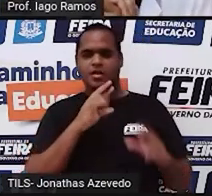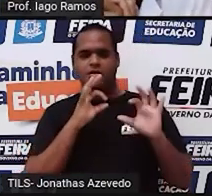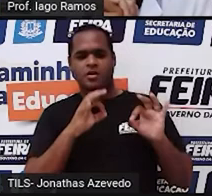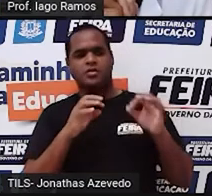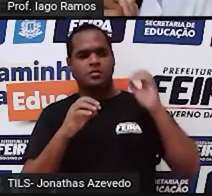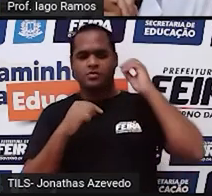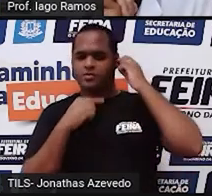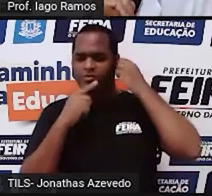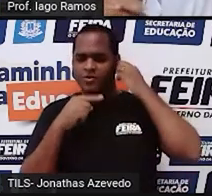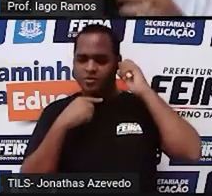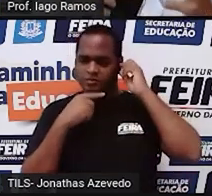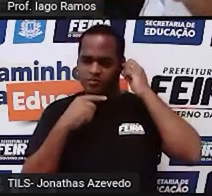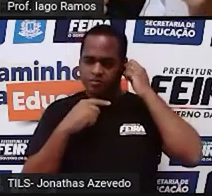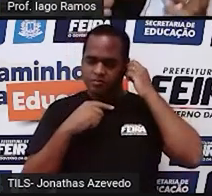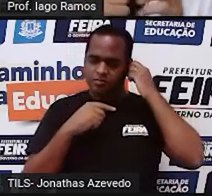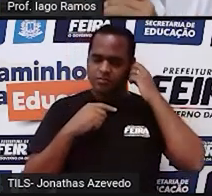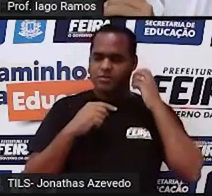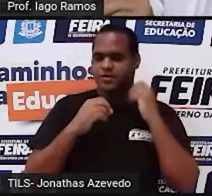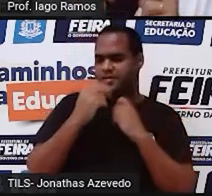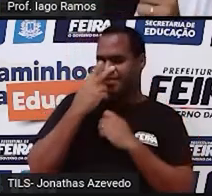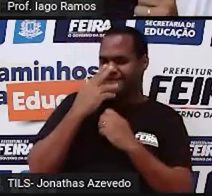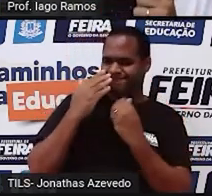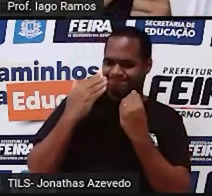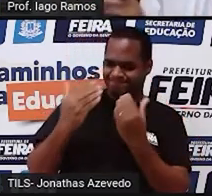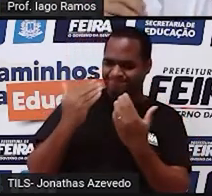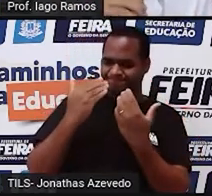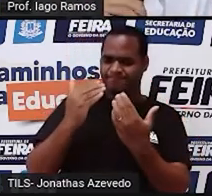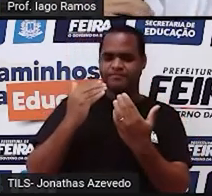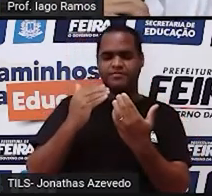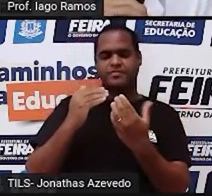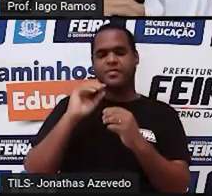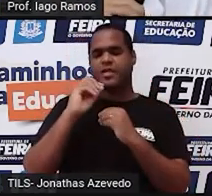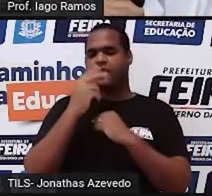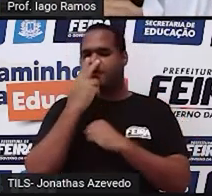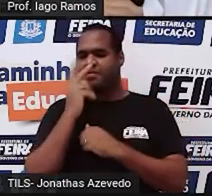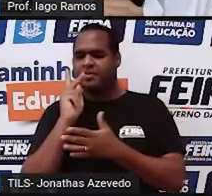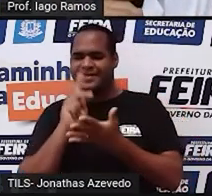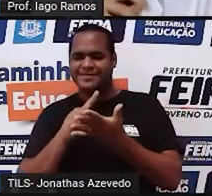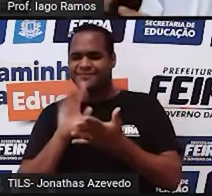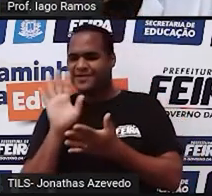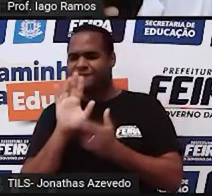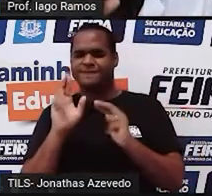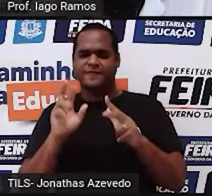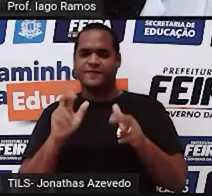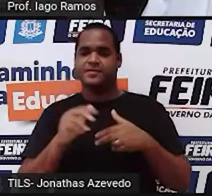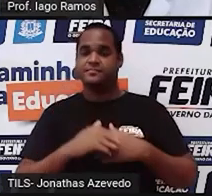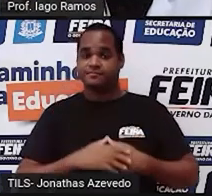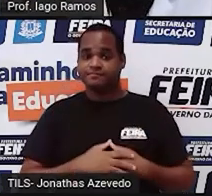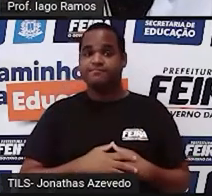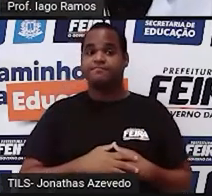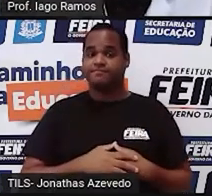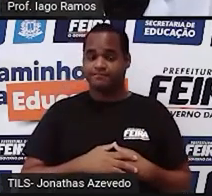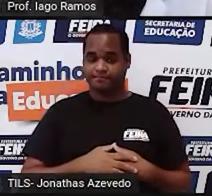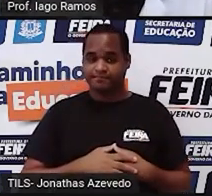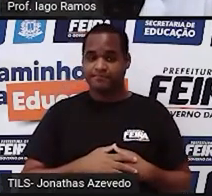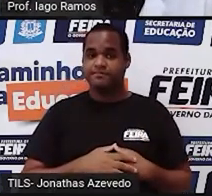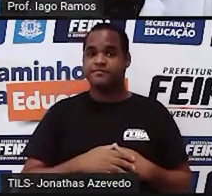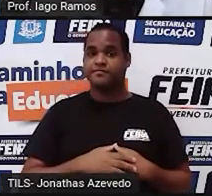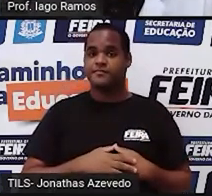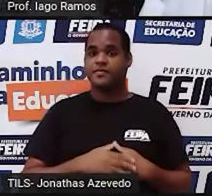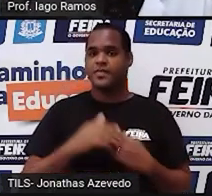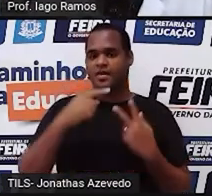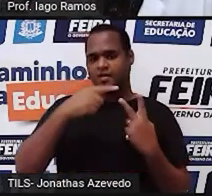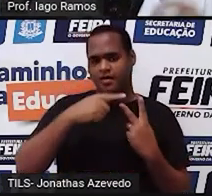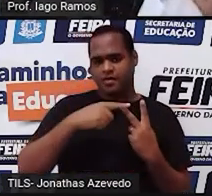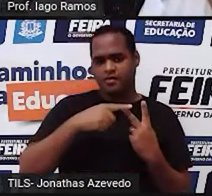resultado né você fica desconfiando assim e essa daqui parece que não é Zappa Pois é essas raízes